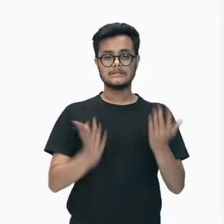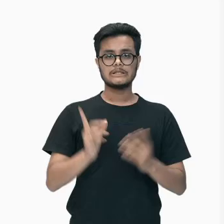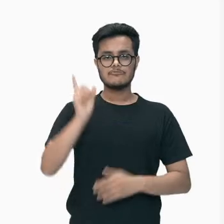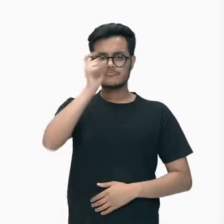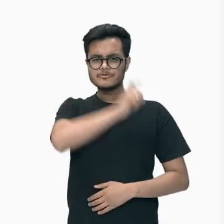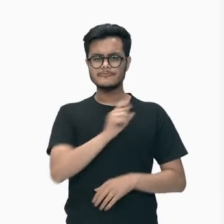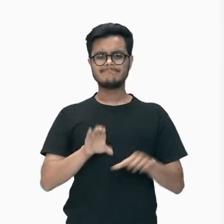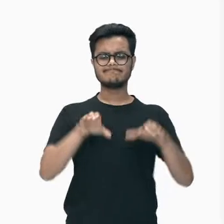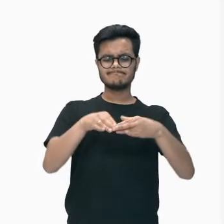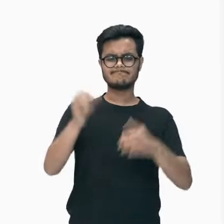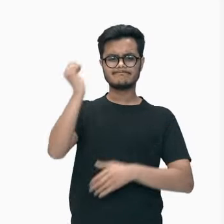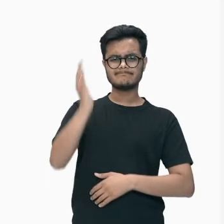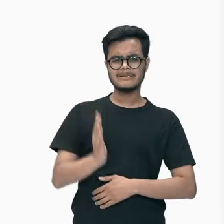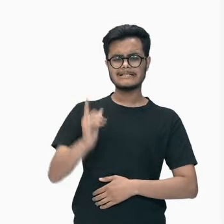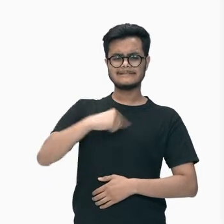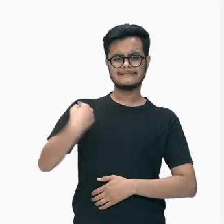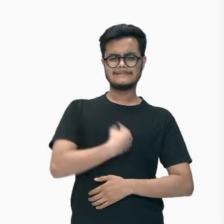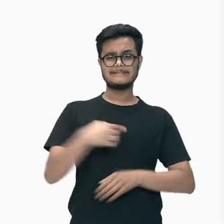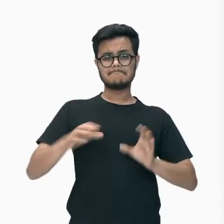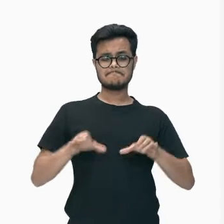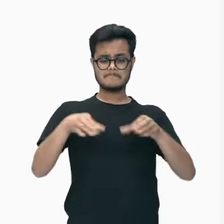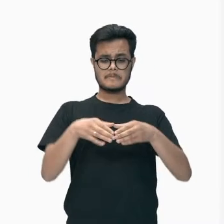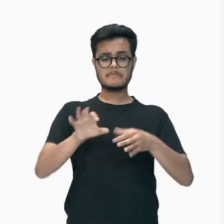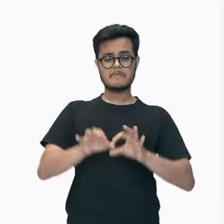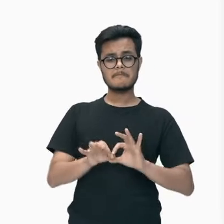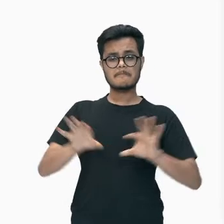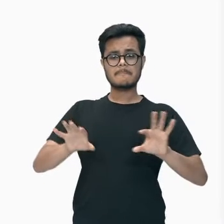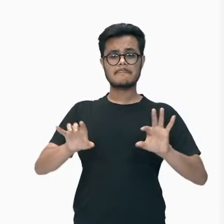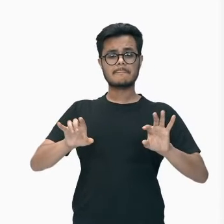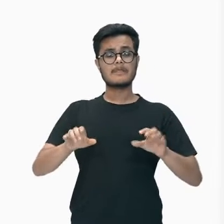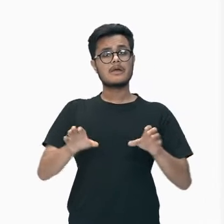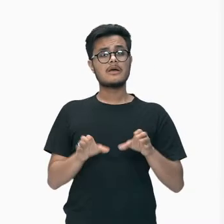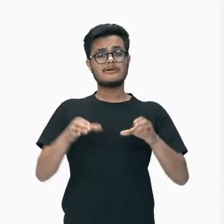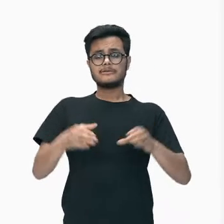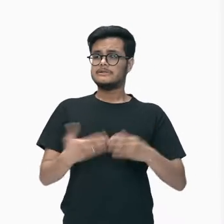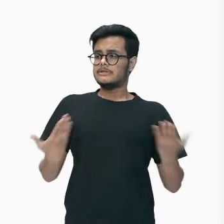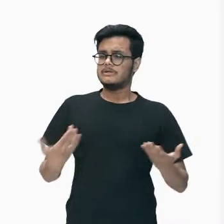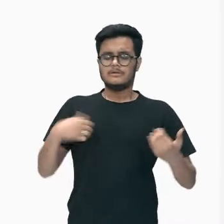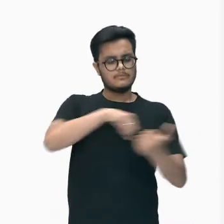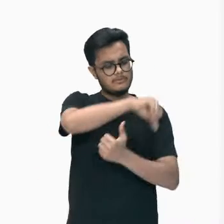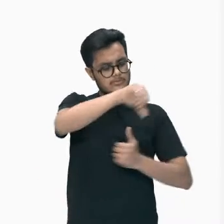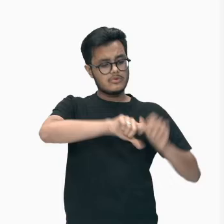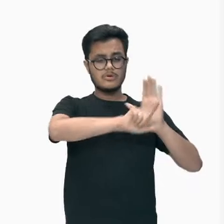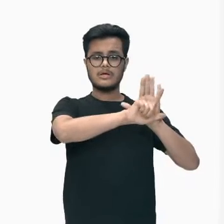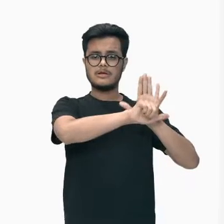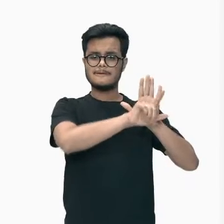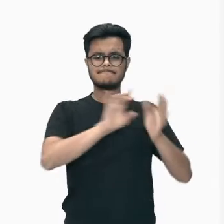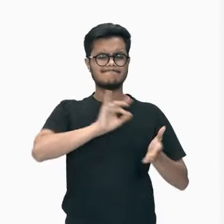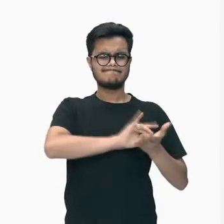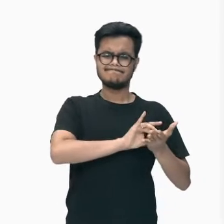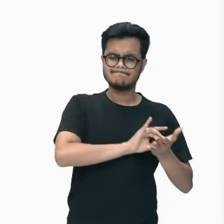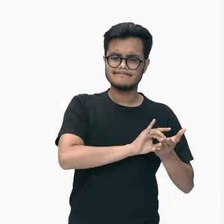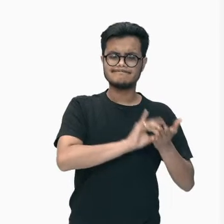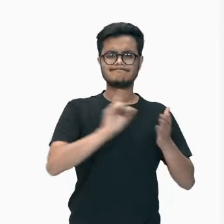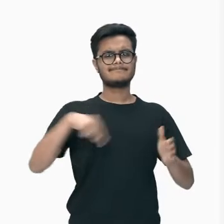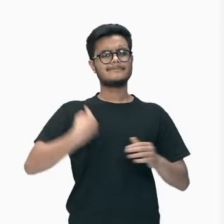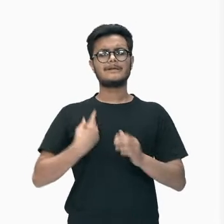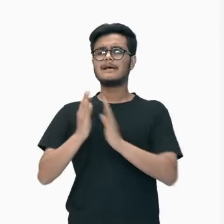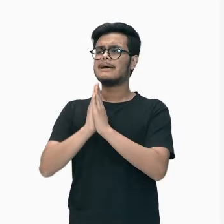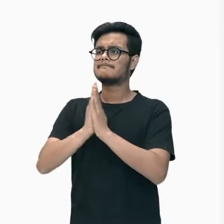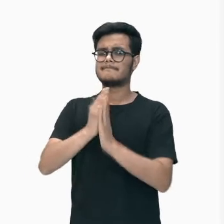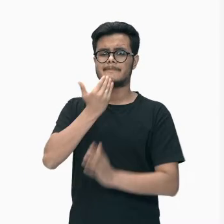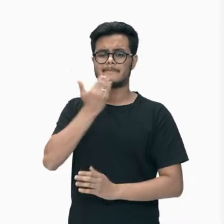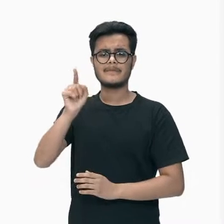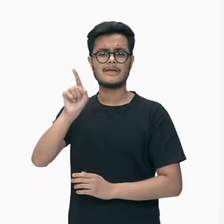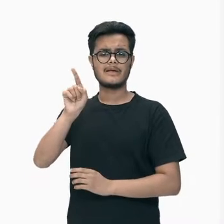situação, liberais conservadores e exaltados alteram a Constituição e aclamam Dom Pedro